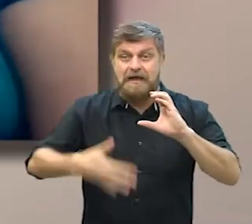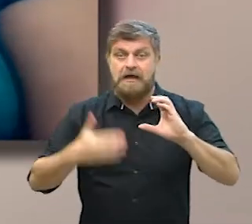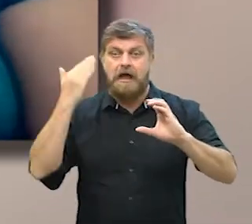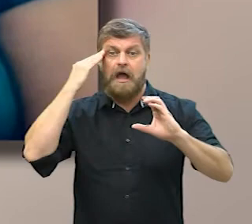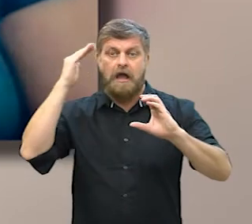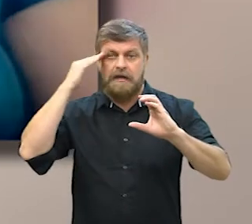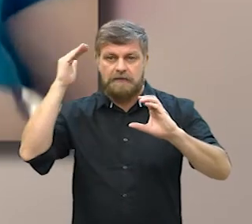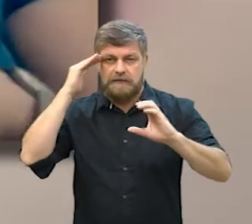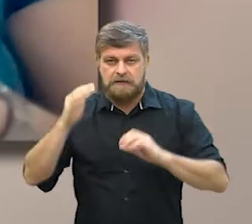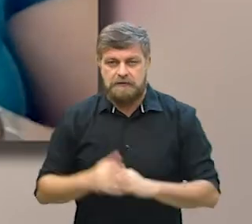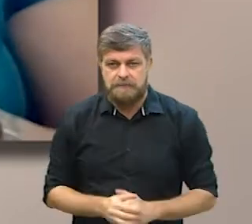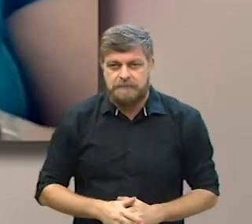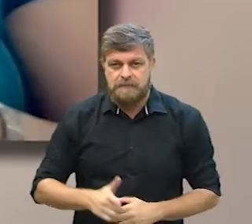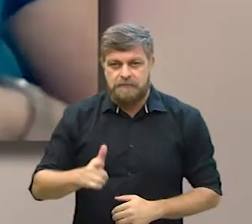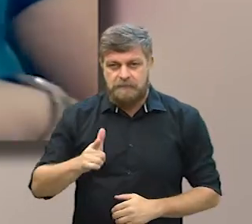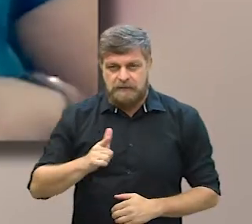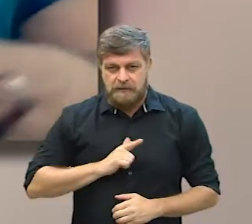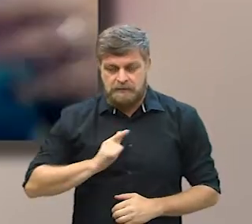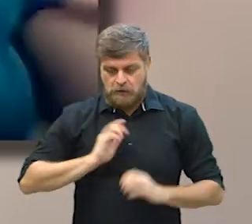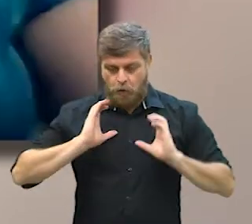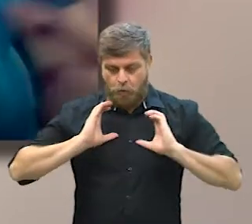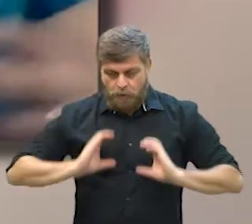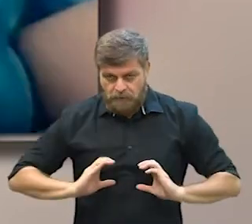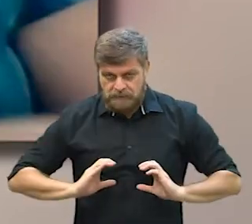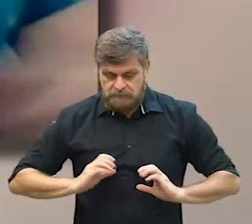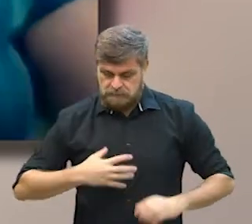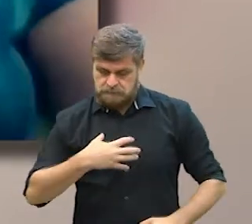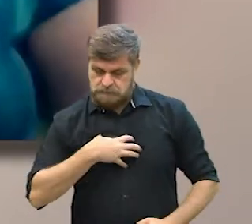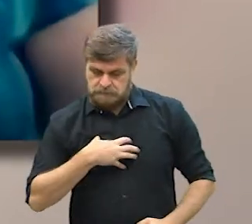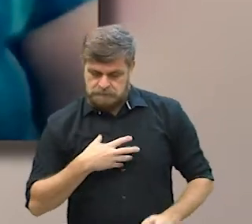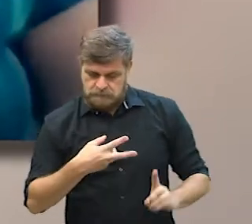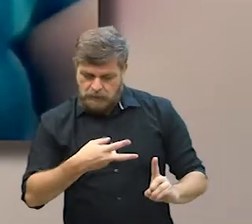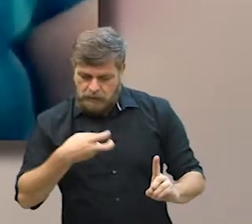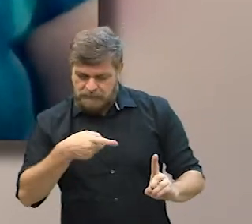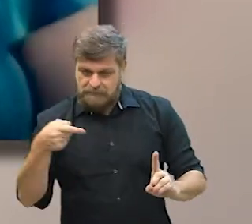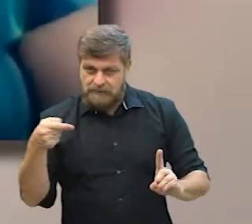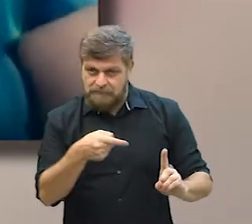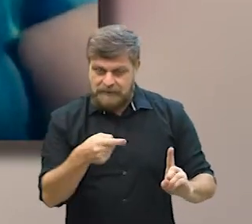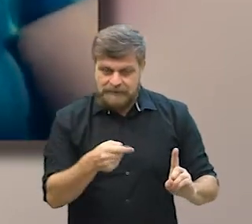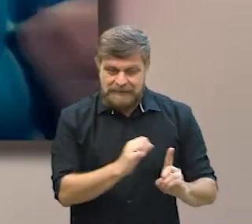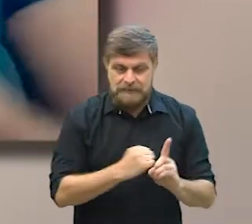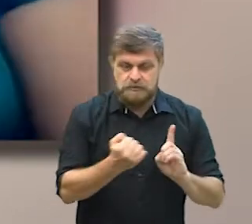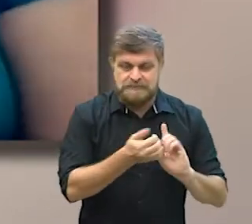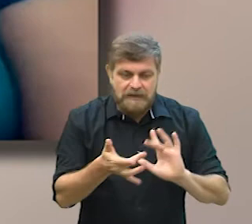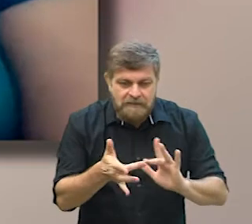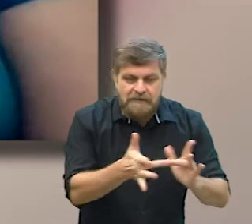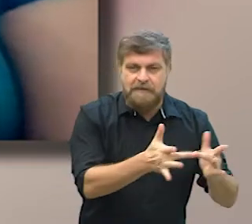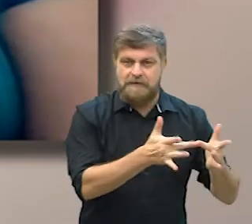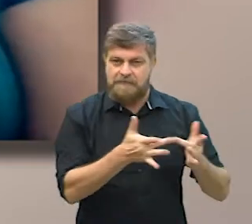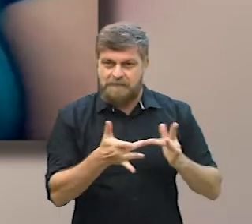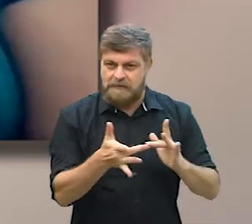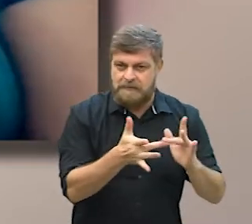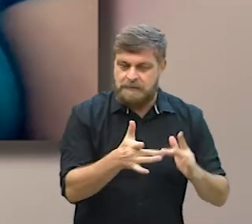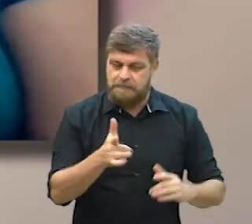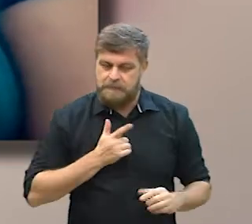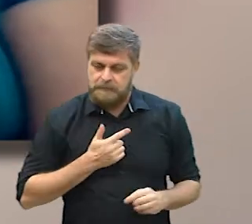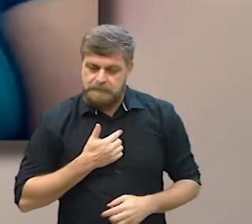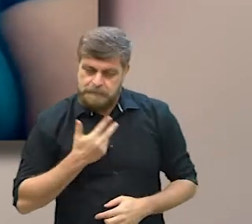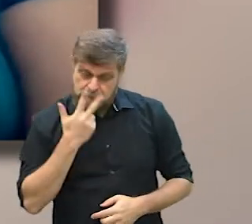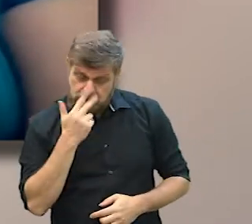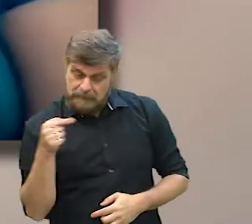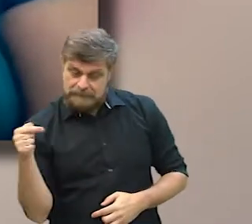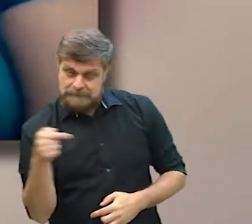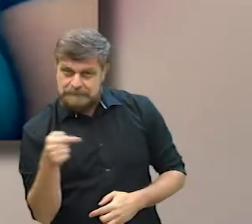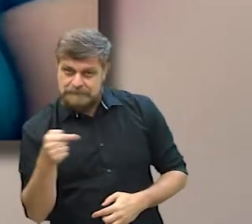características sensoriais. Então, claro, dentro de um comportamento, nós vamos ver essa questão da relação social,